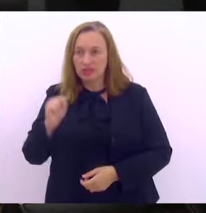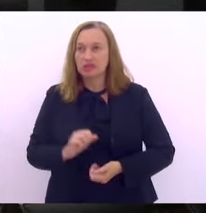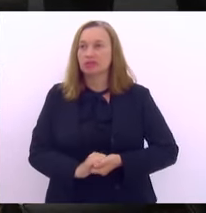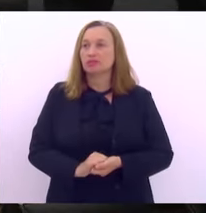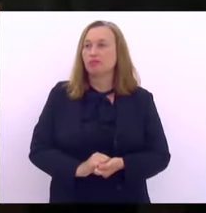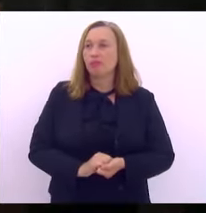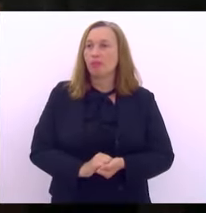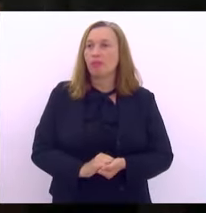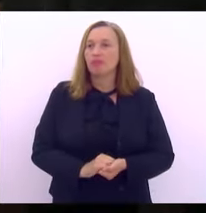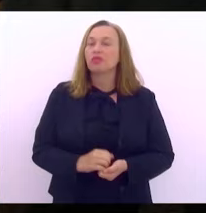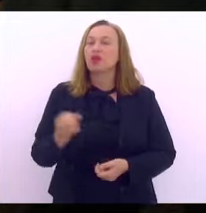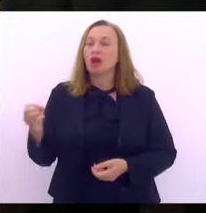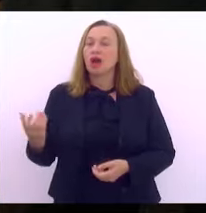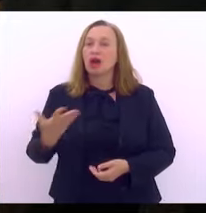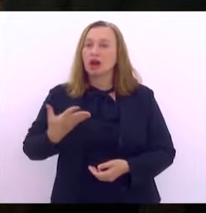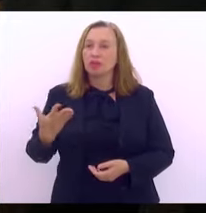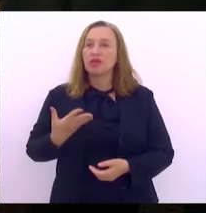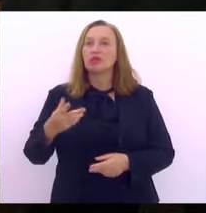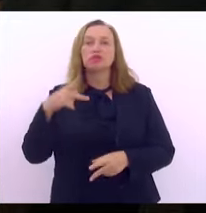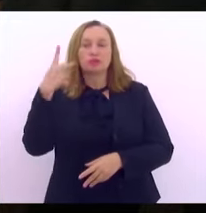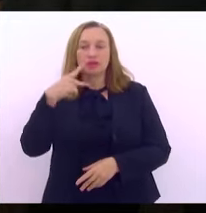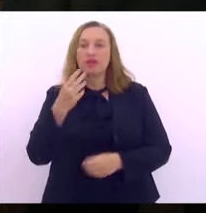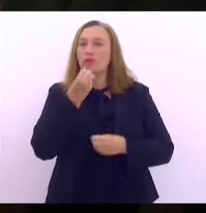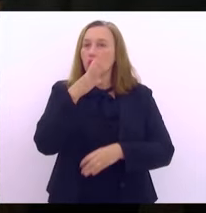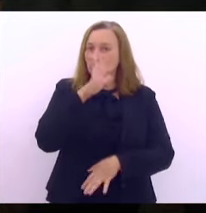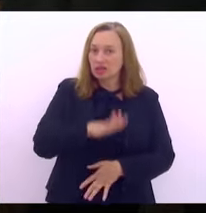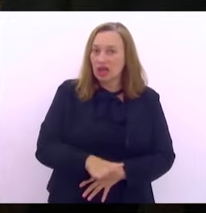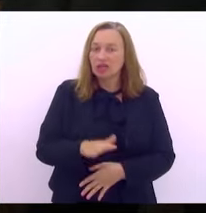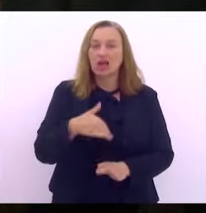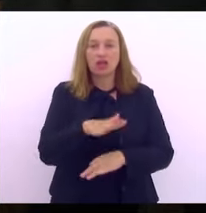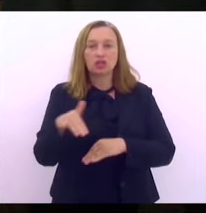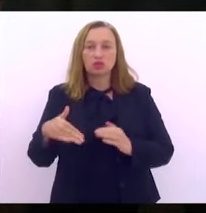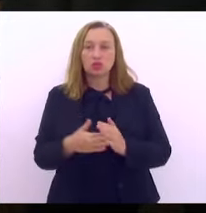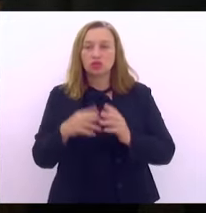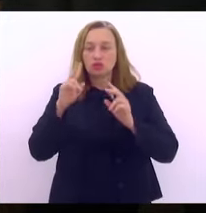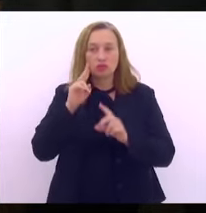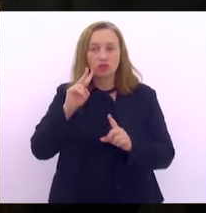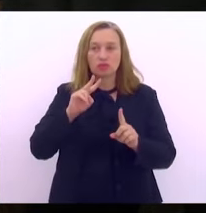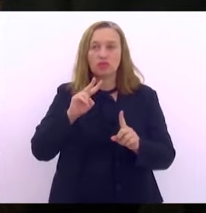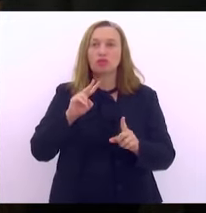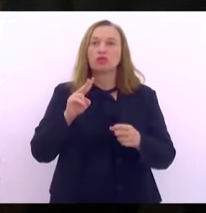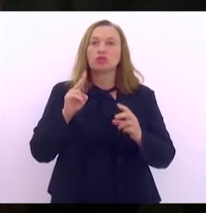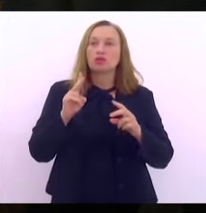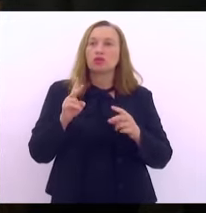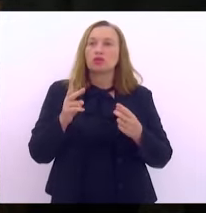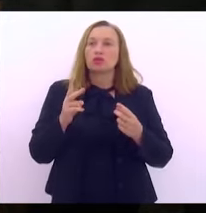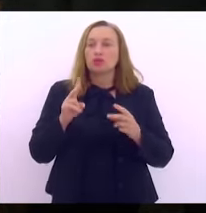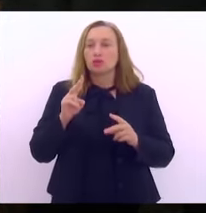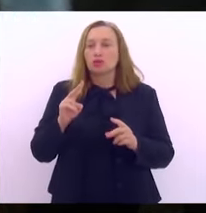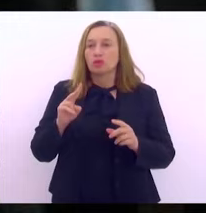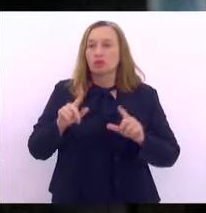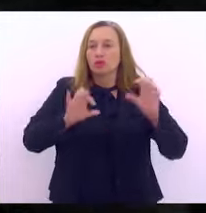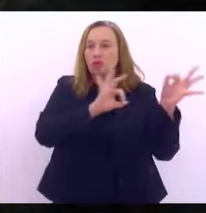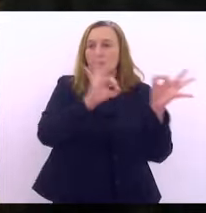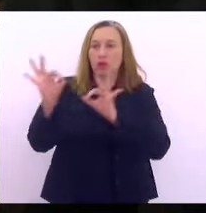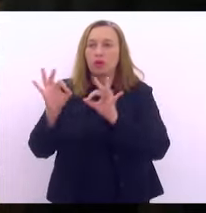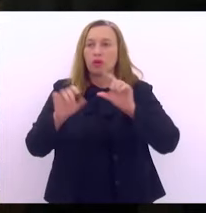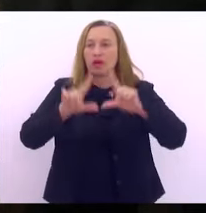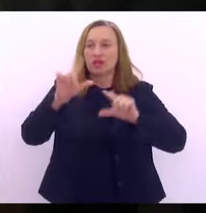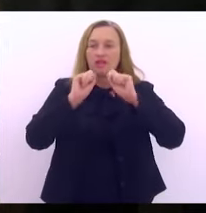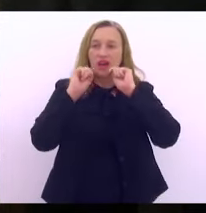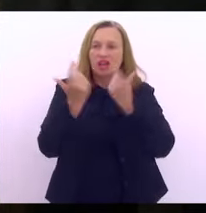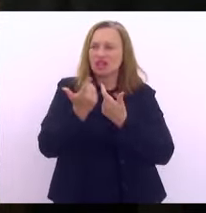e nobres colegas parlamentares, boa tarde a todos que nos assistem pela TV Alerj. Não é de